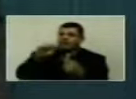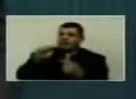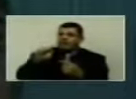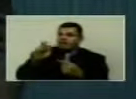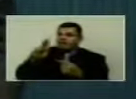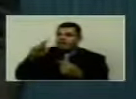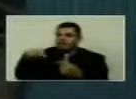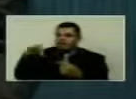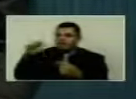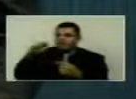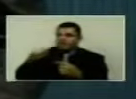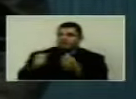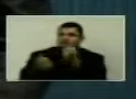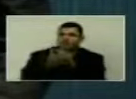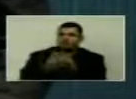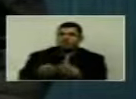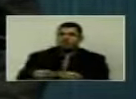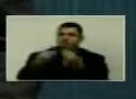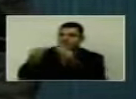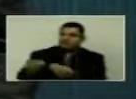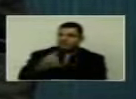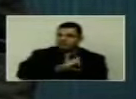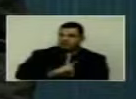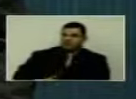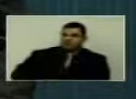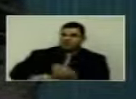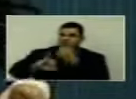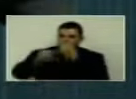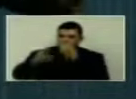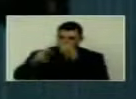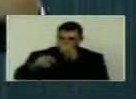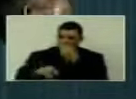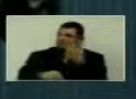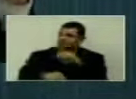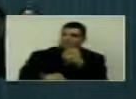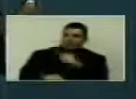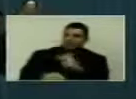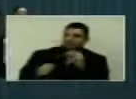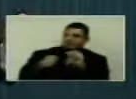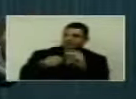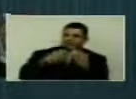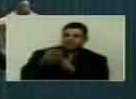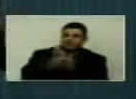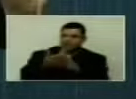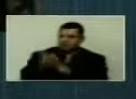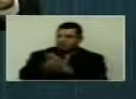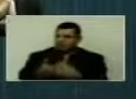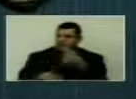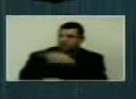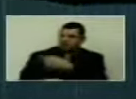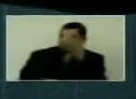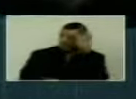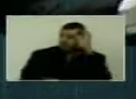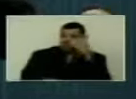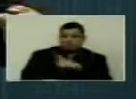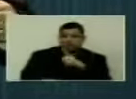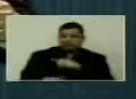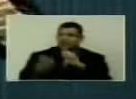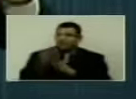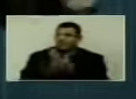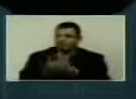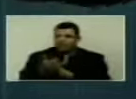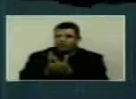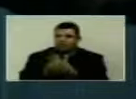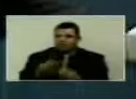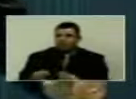Norte nem compra e nem entrega, deputado Zé Ricardo. Ela nem produz pão e nem tem a